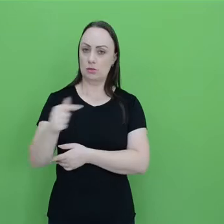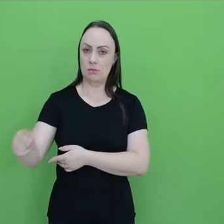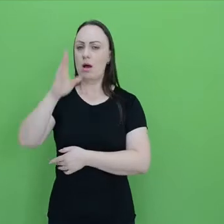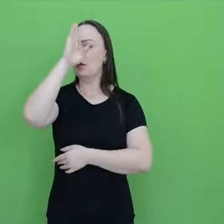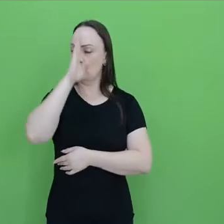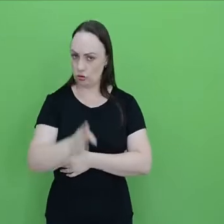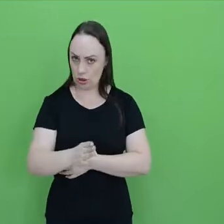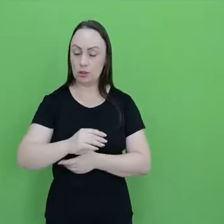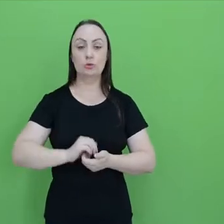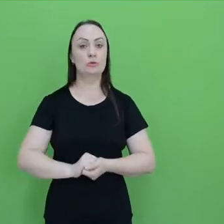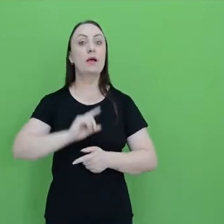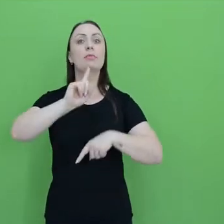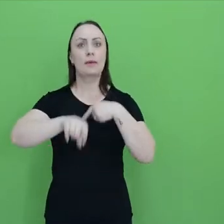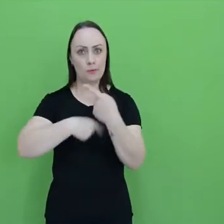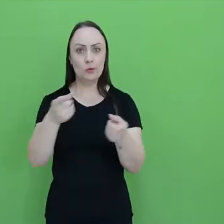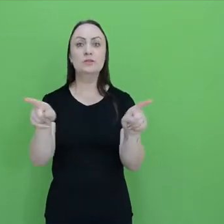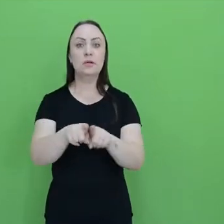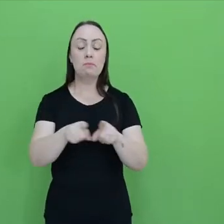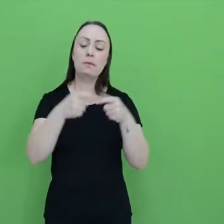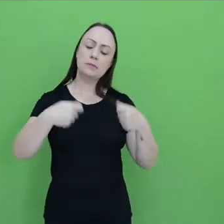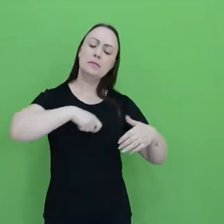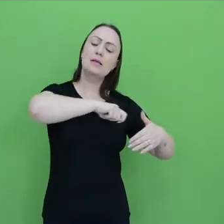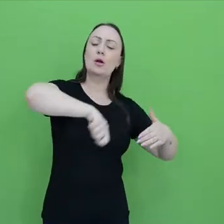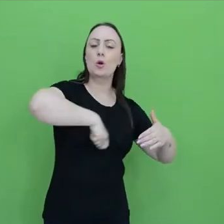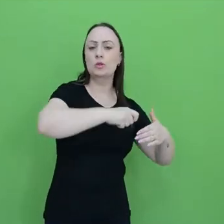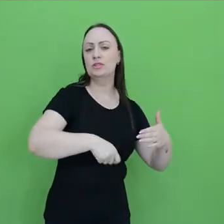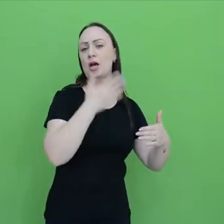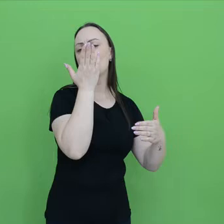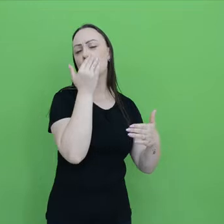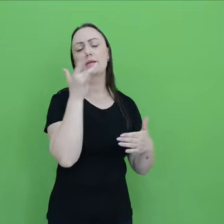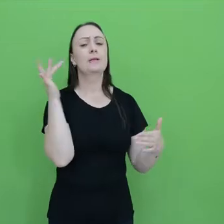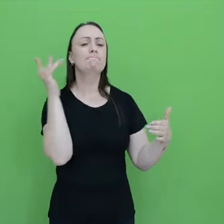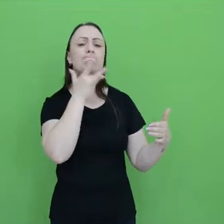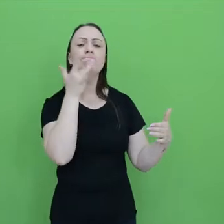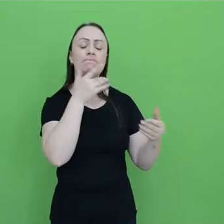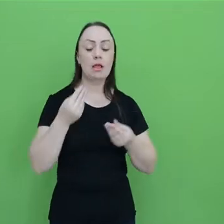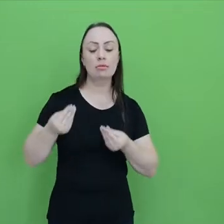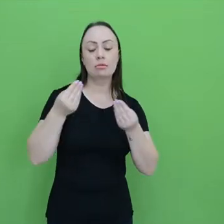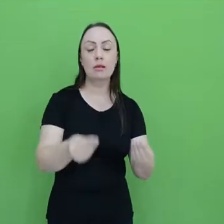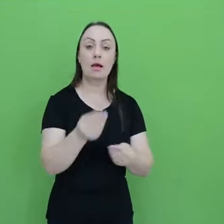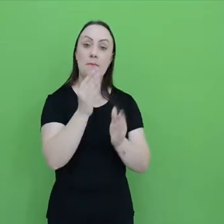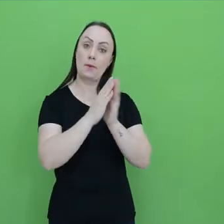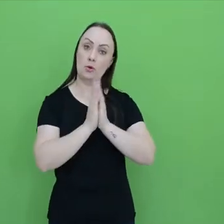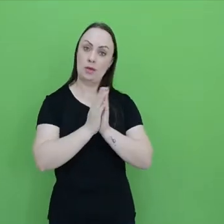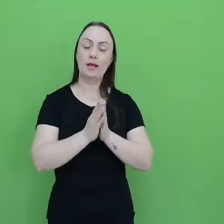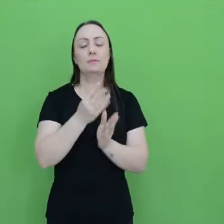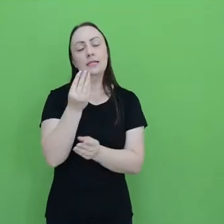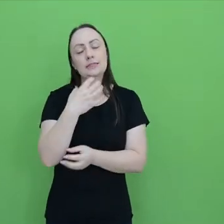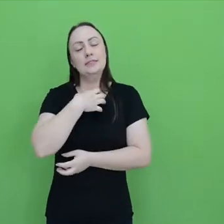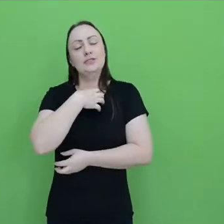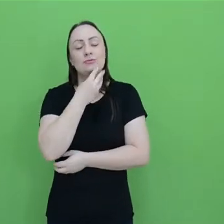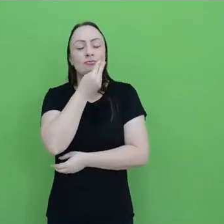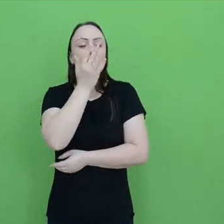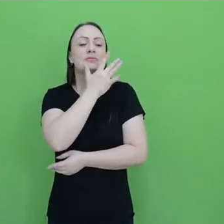seguidos. Depois ainda deveria cozinhar pratos deliciosos e oferecer a boneca para que ela